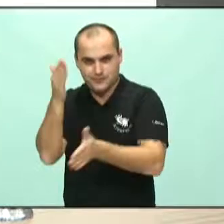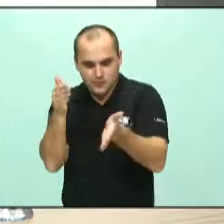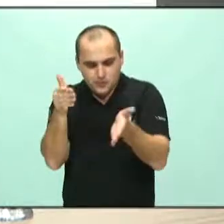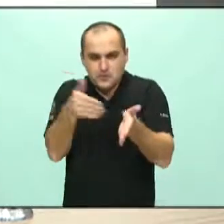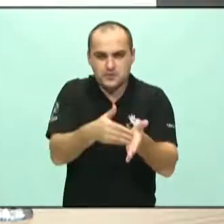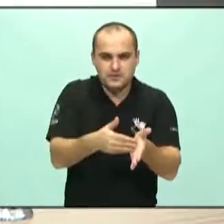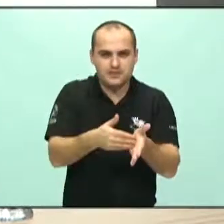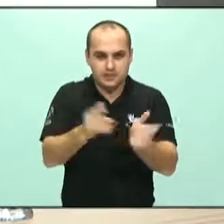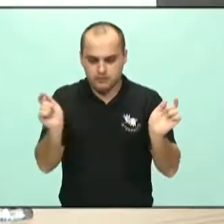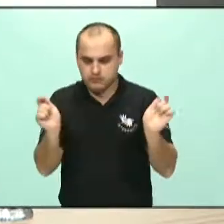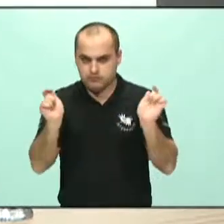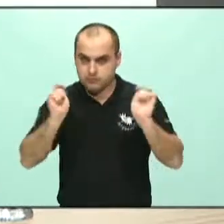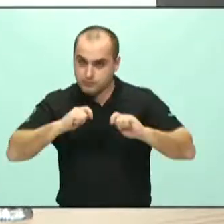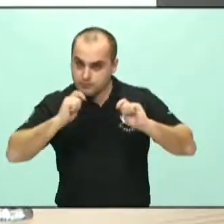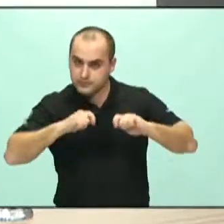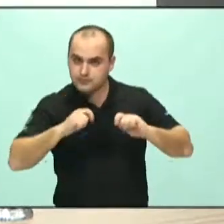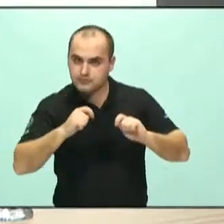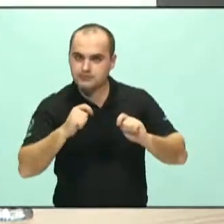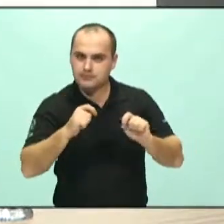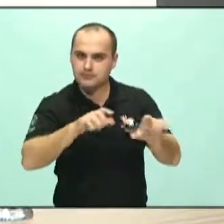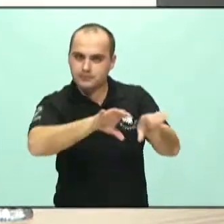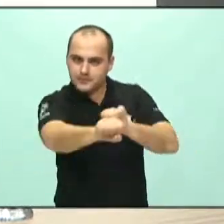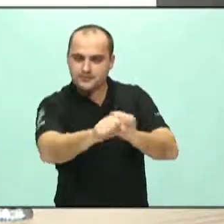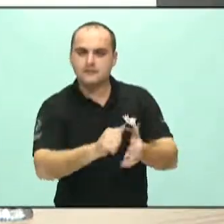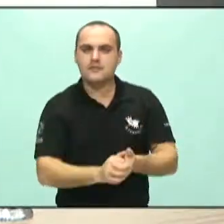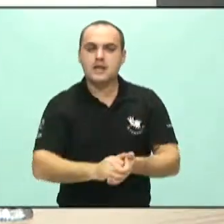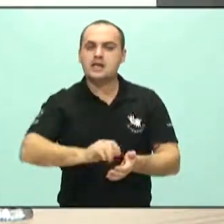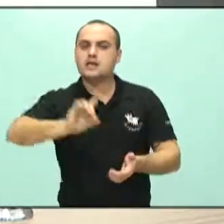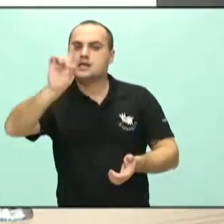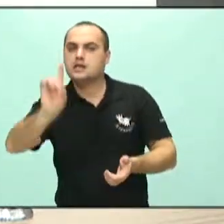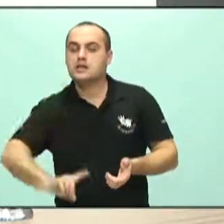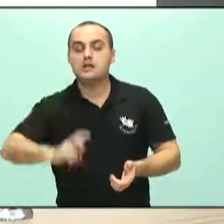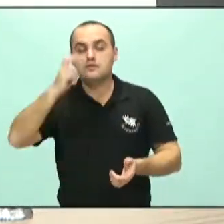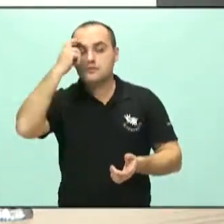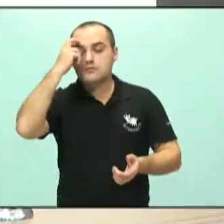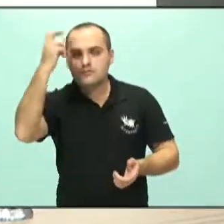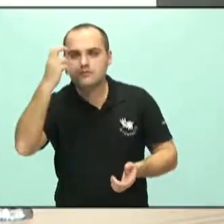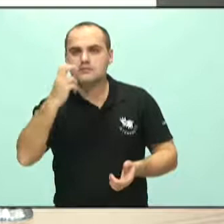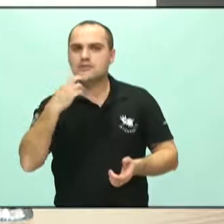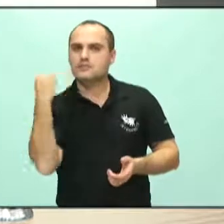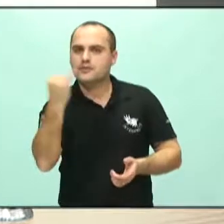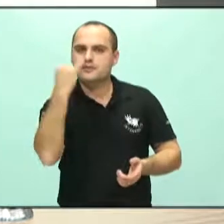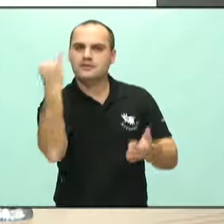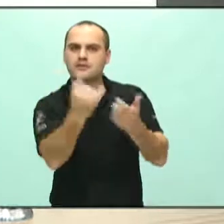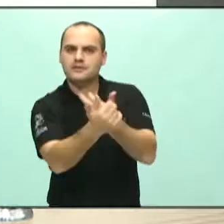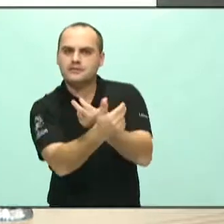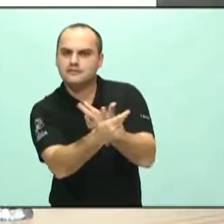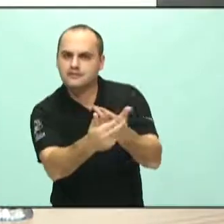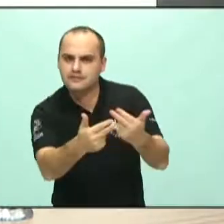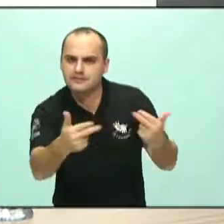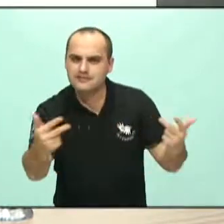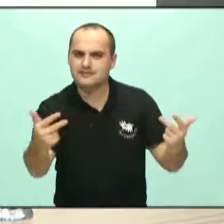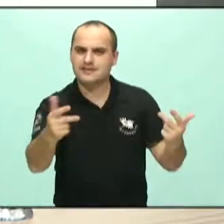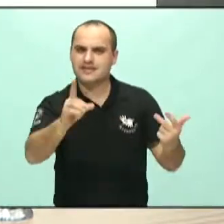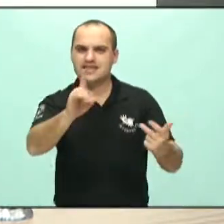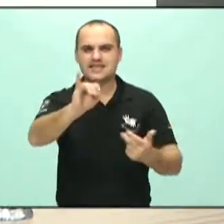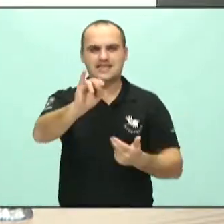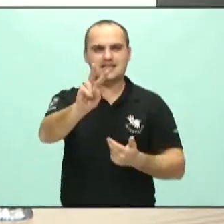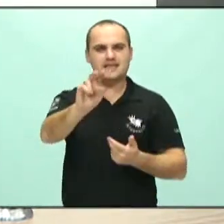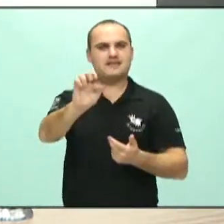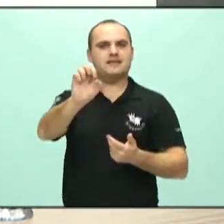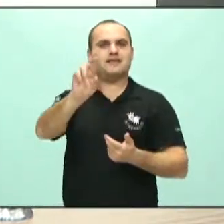capacitação trazer sobre o direito à cultura, a importância da diversidade, como a lei, a